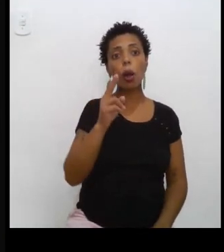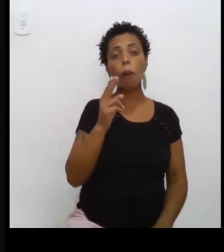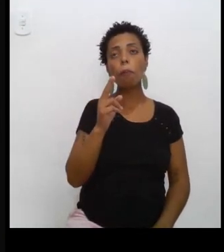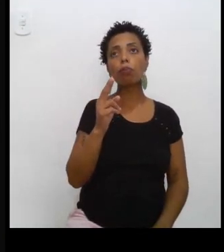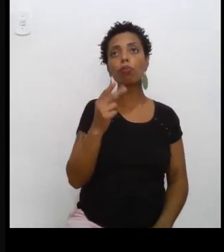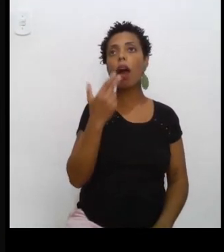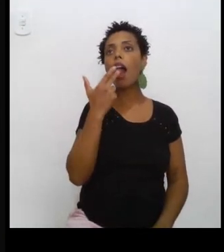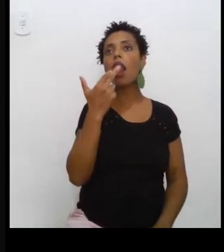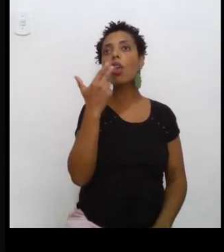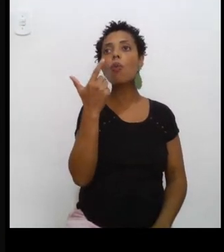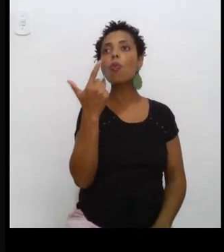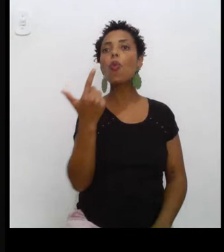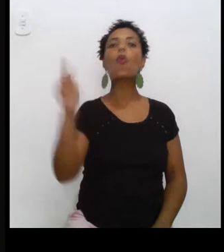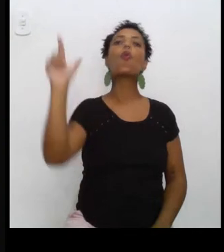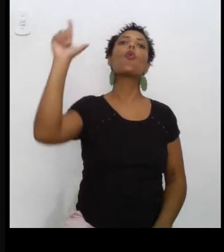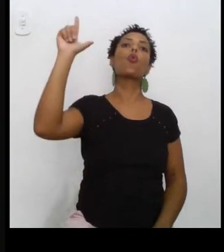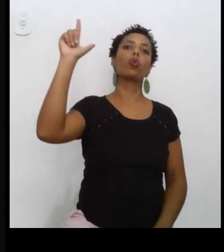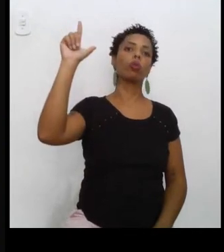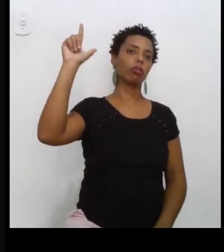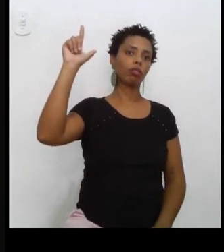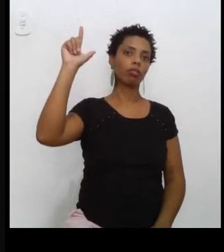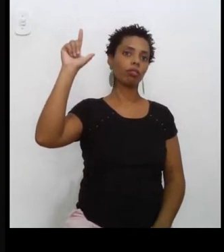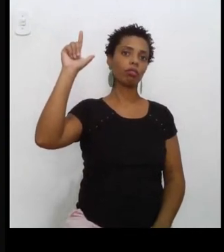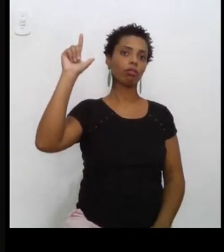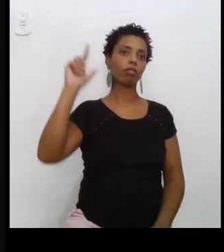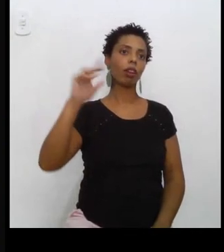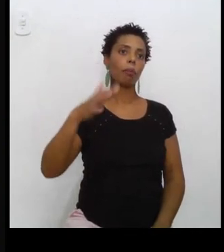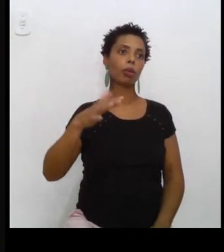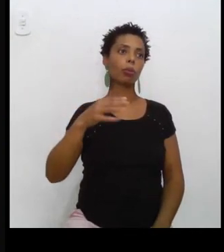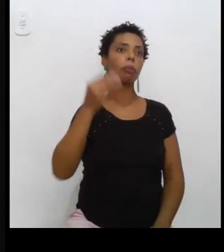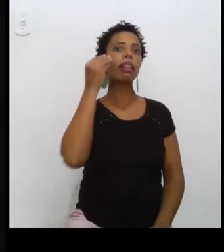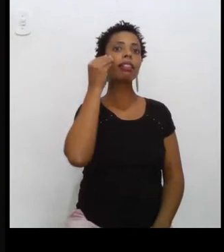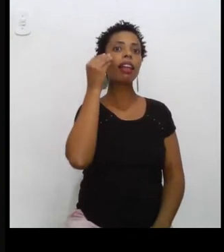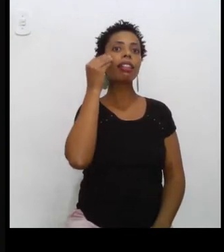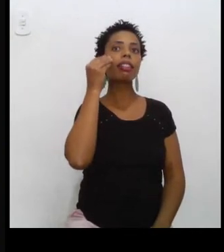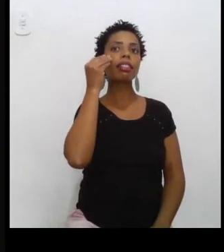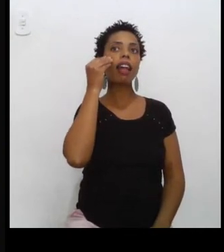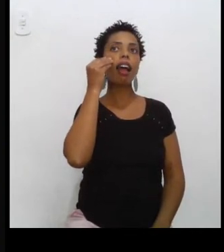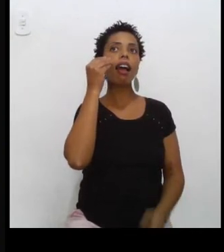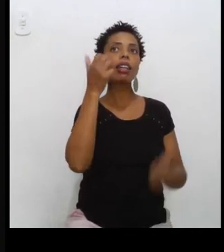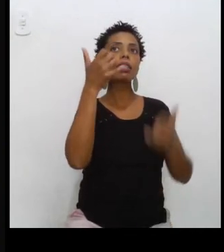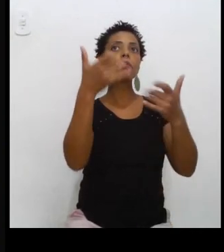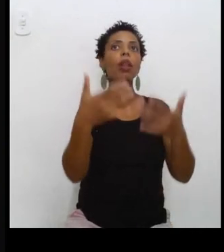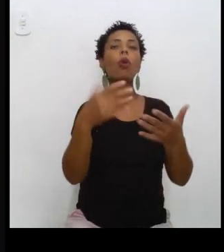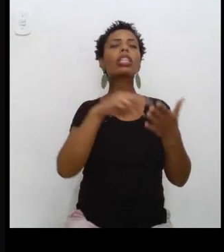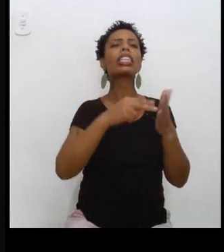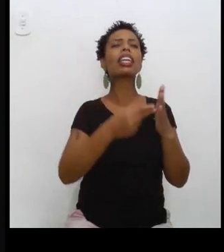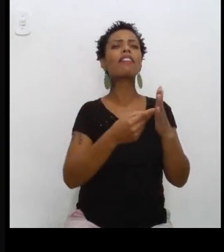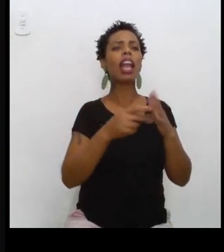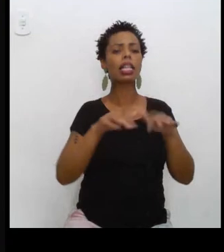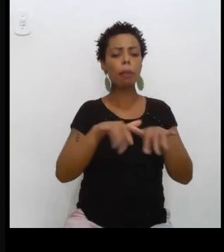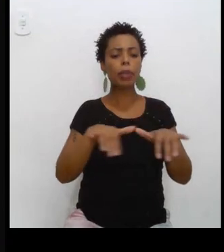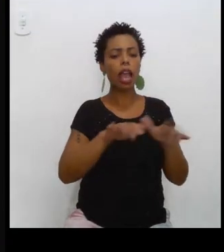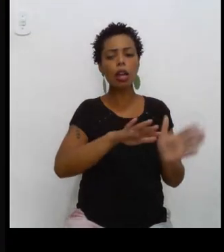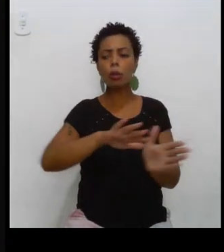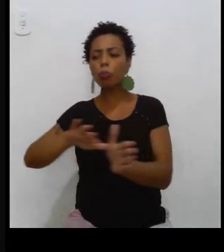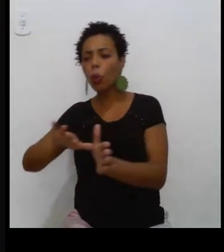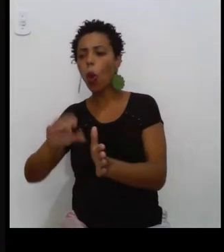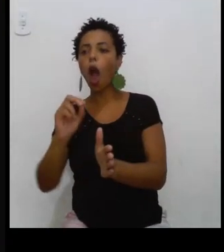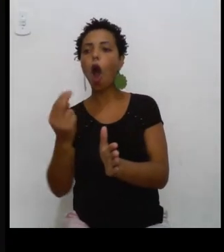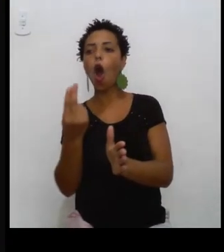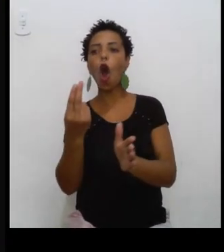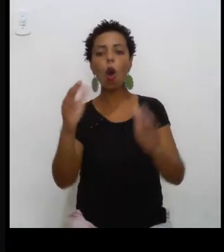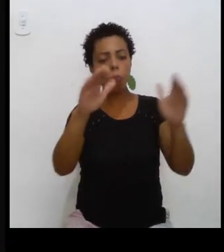e é dessa tentativa de traduzir o que que é carregar esse piano do que é procurar esse Tonel do Chefe